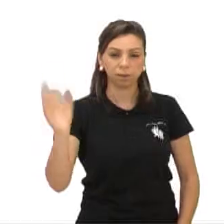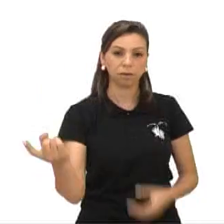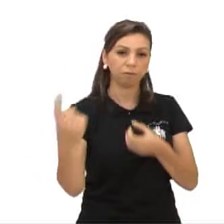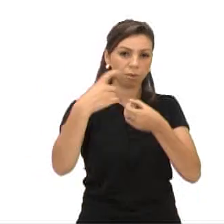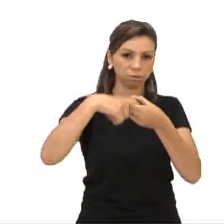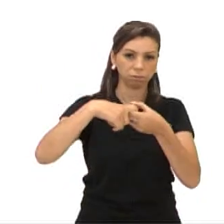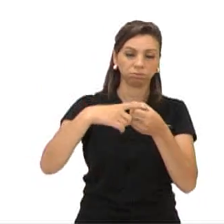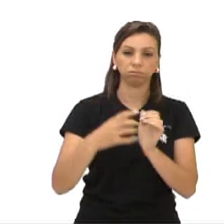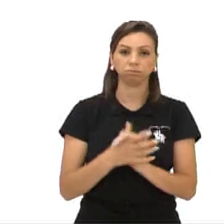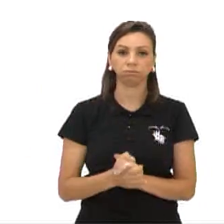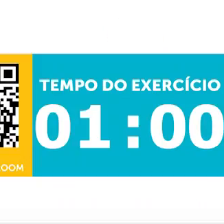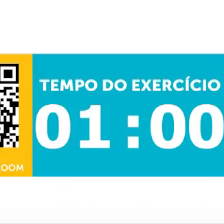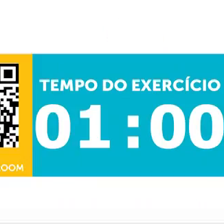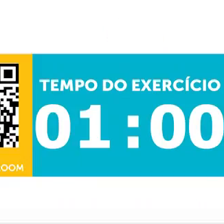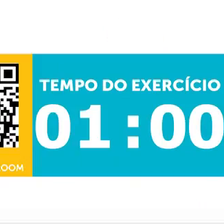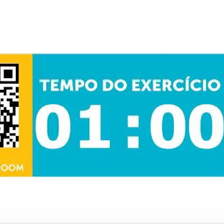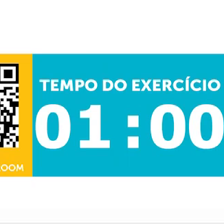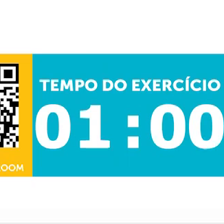já.